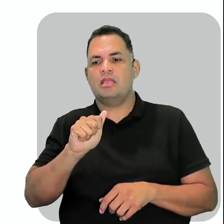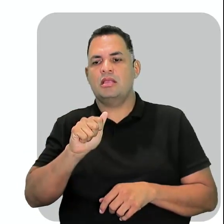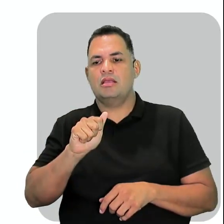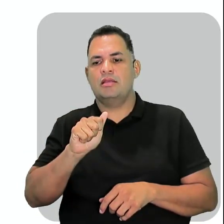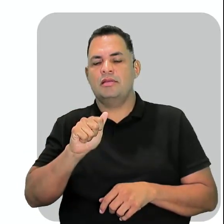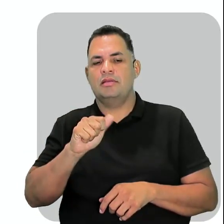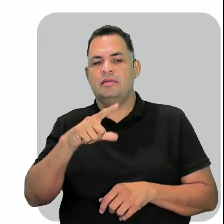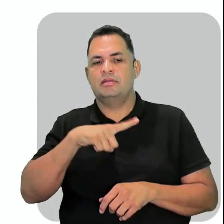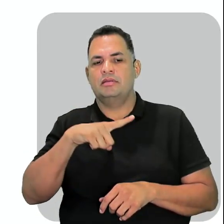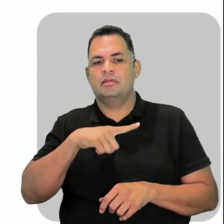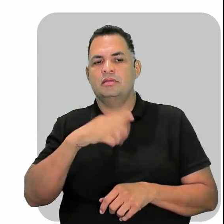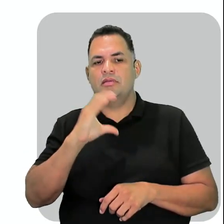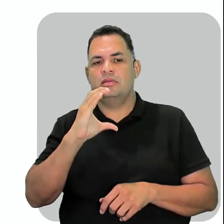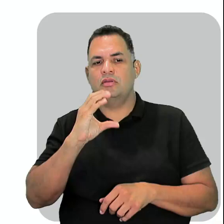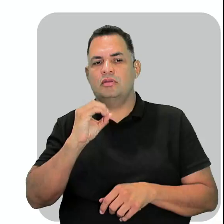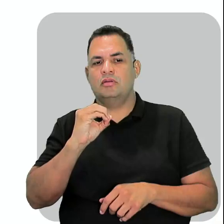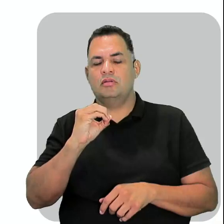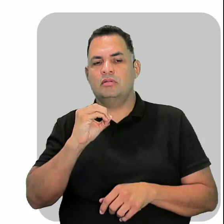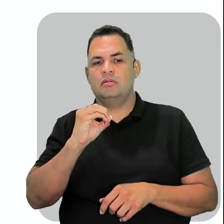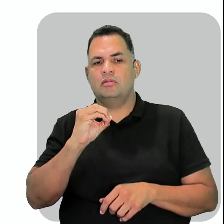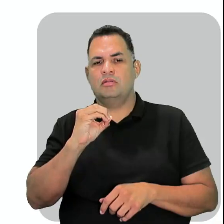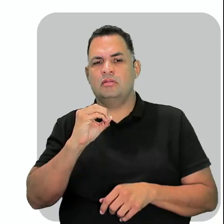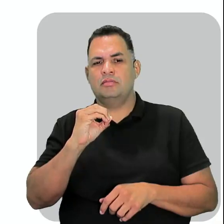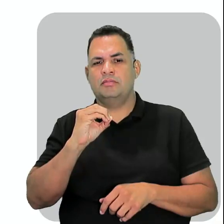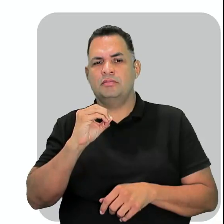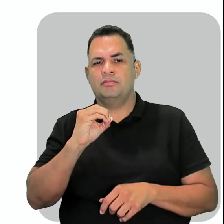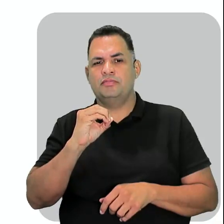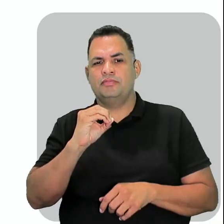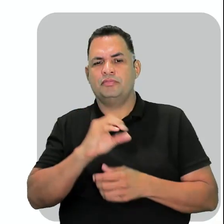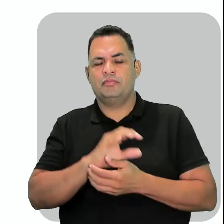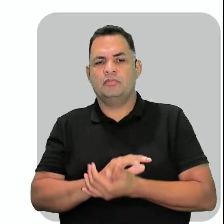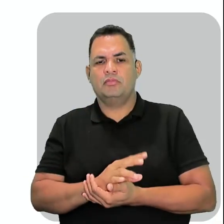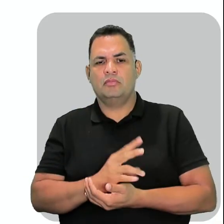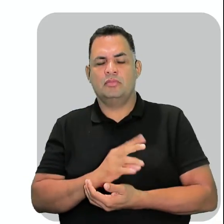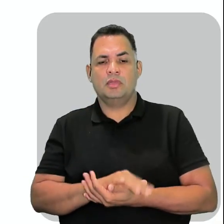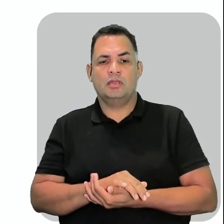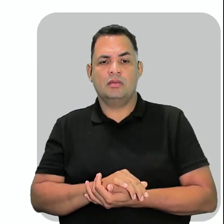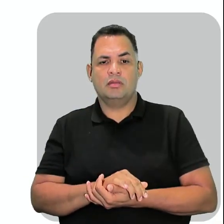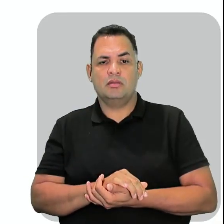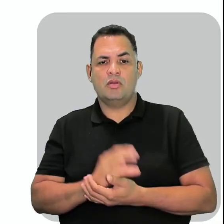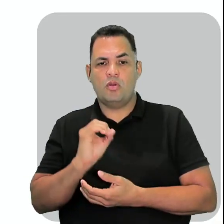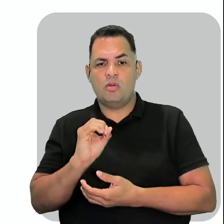tenho CO. CO, normalmente, está caracterizando uma